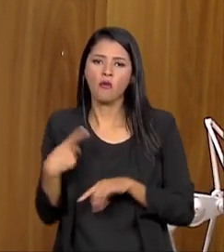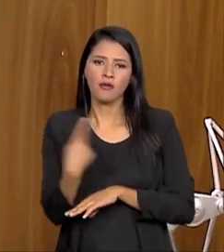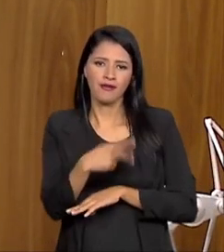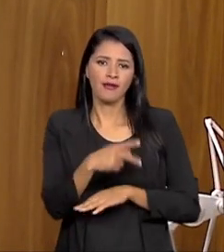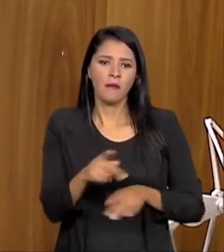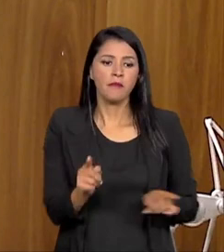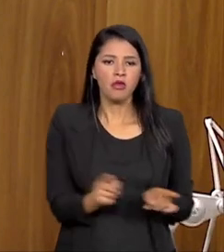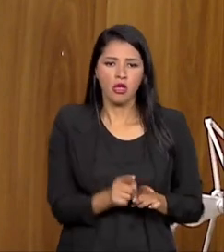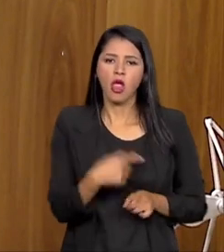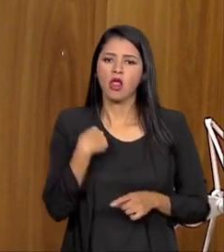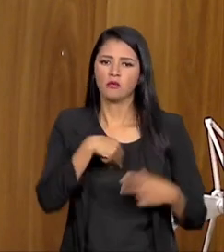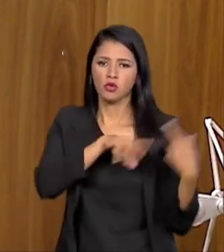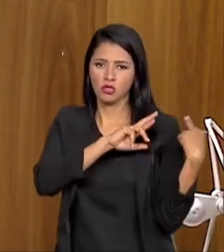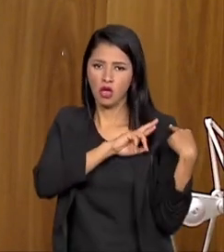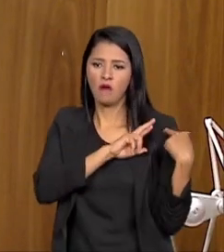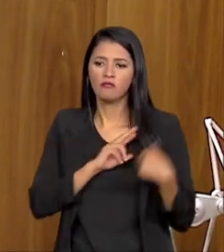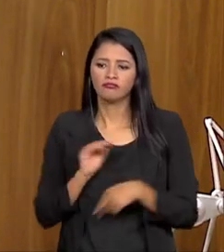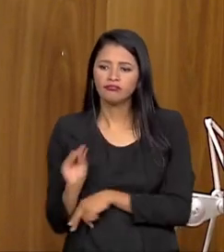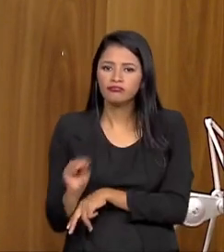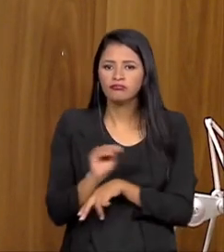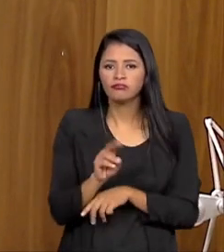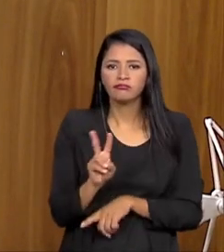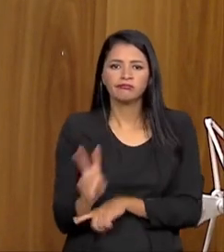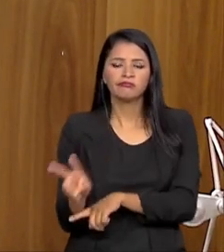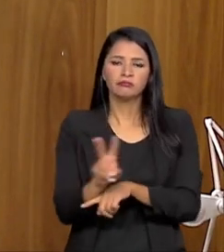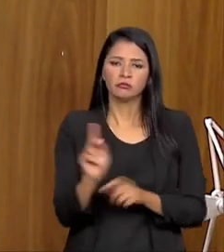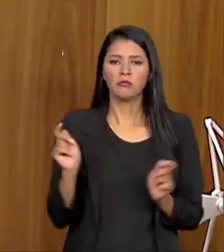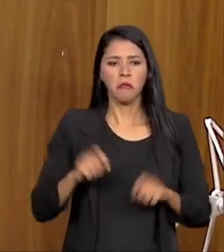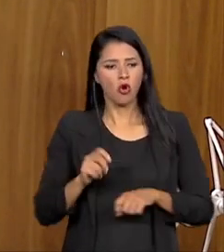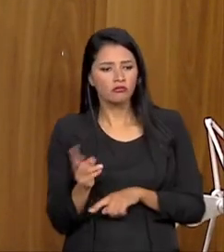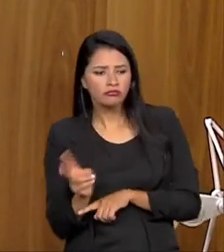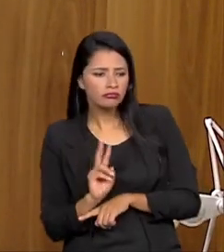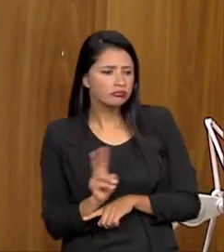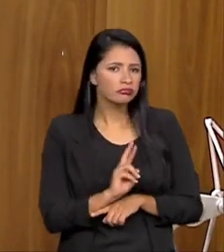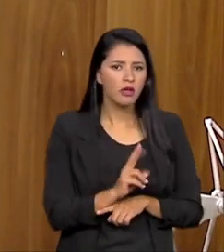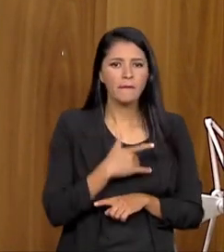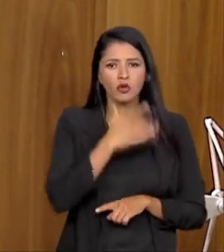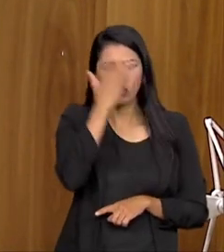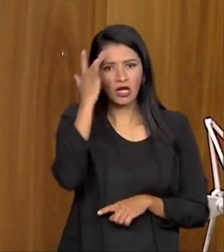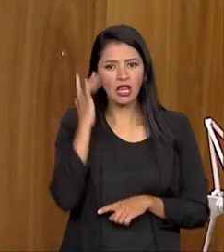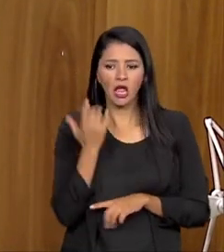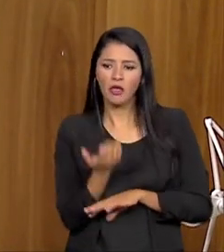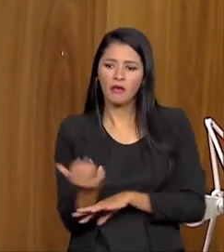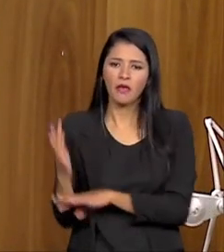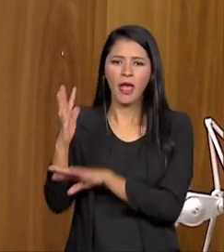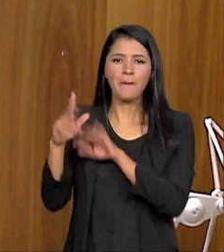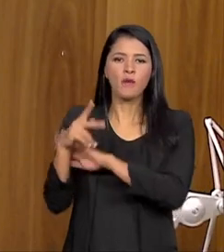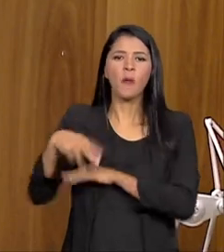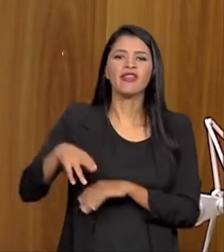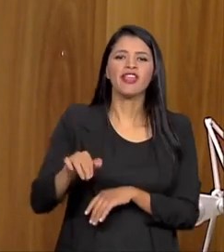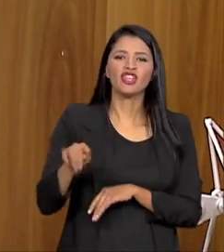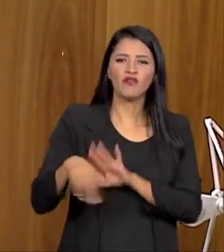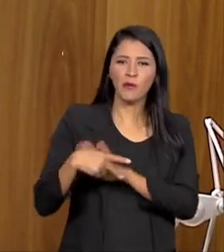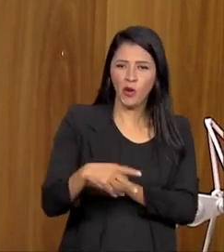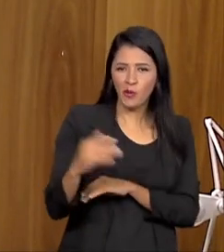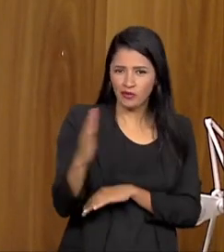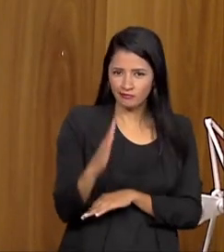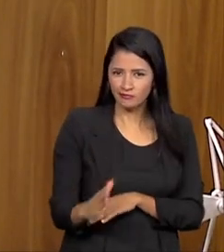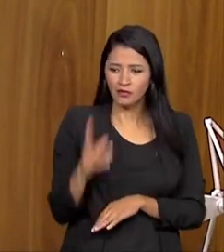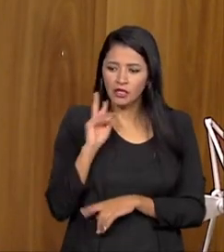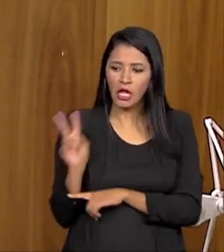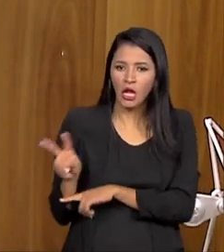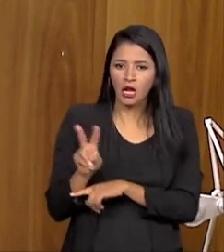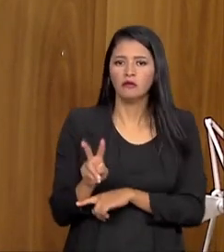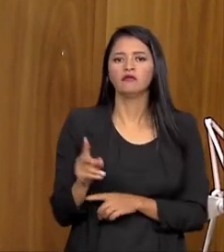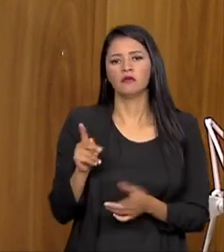isso faz com que a gente consiga monitorar quem tem vegetação nativa E como que ele tá cuidando da sua propriedade então tem vários